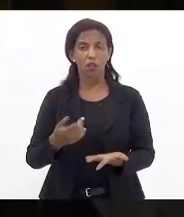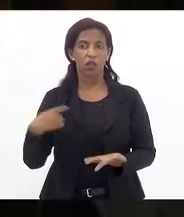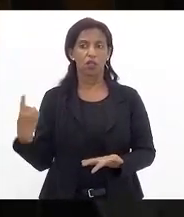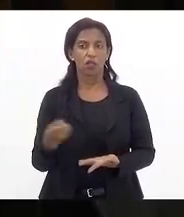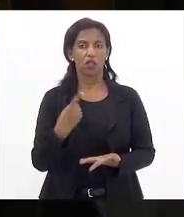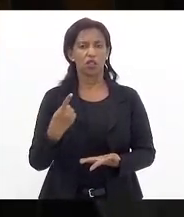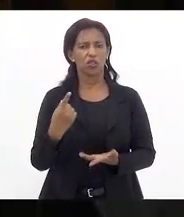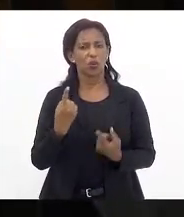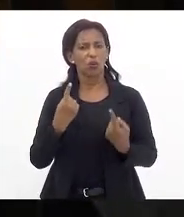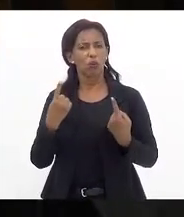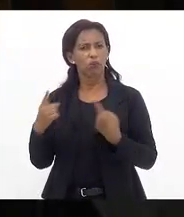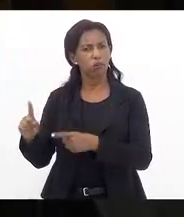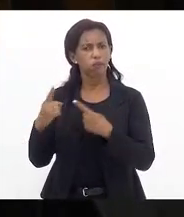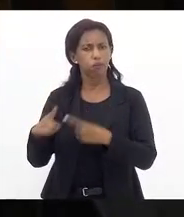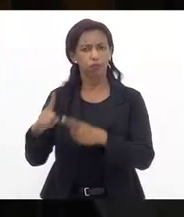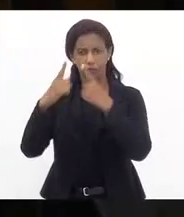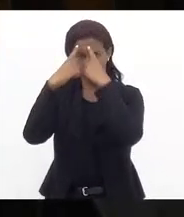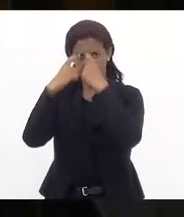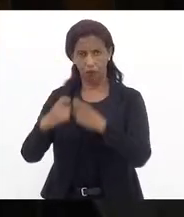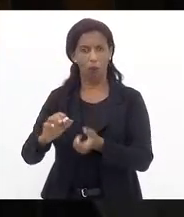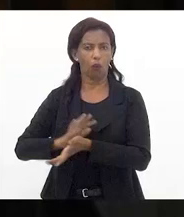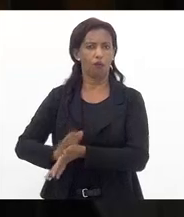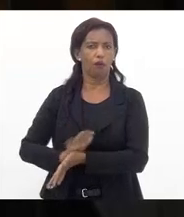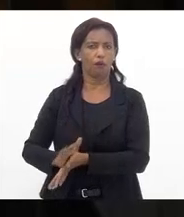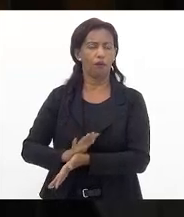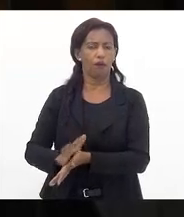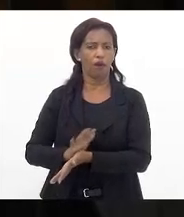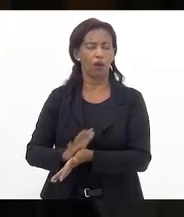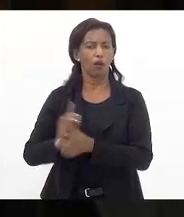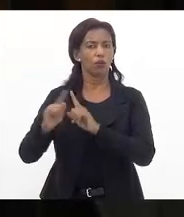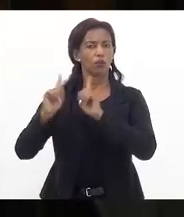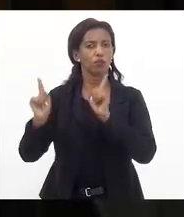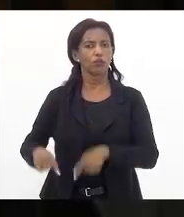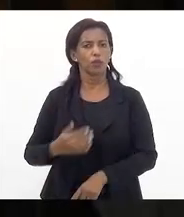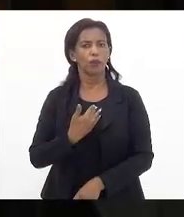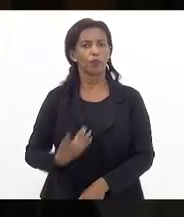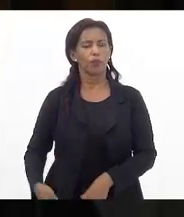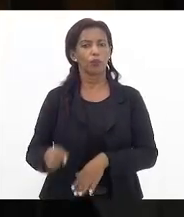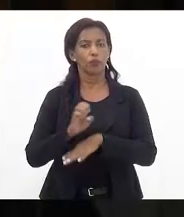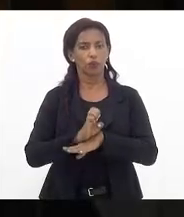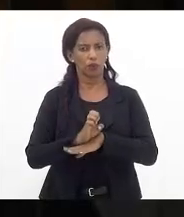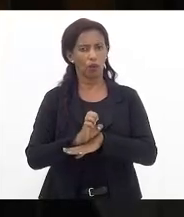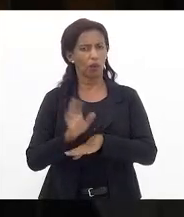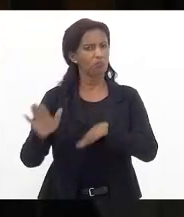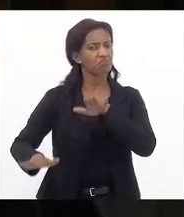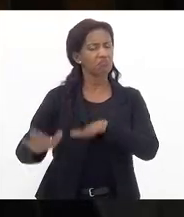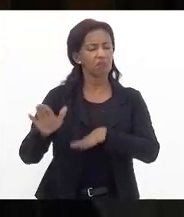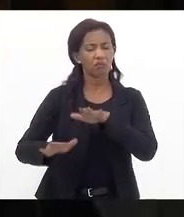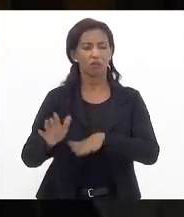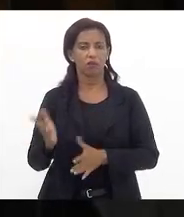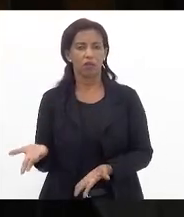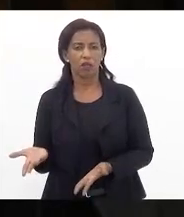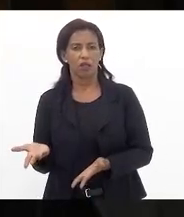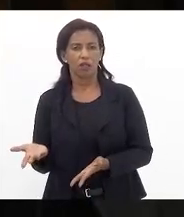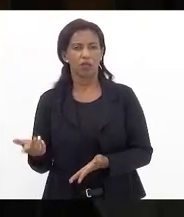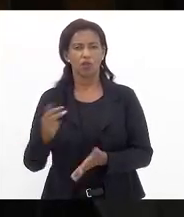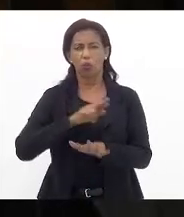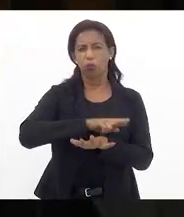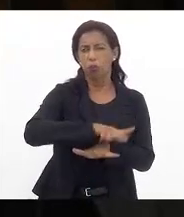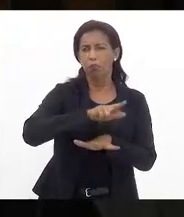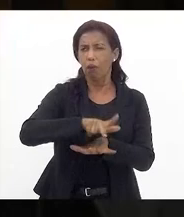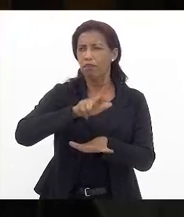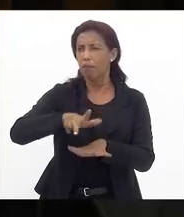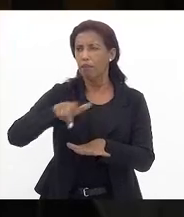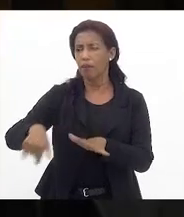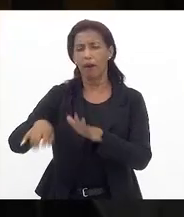de ataques, de agressões, de covardias contra o serviço público estadual. Independentemente das inúmeras,